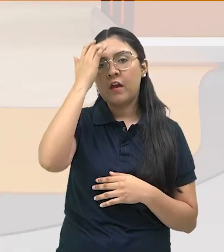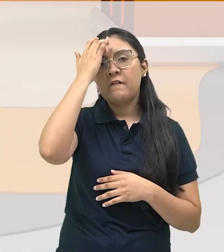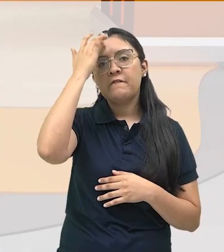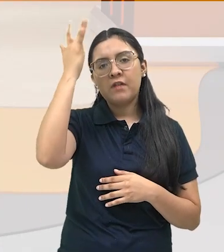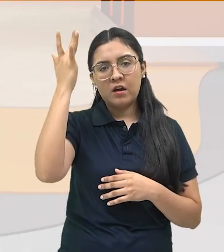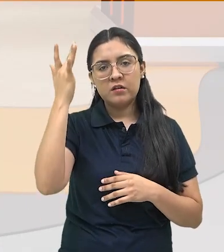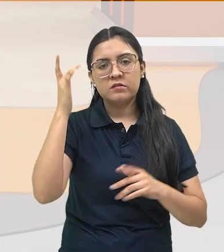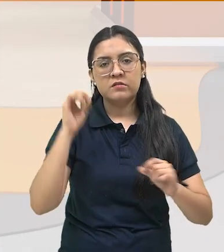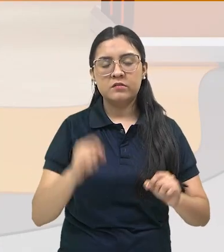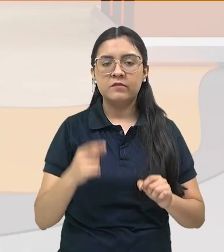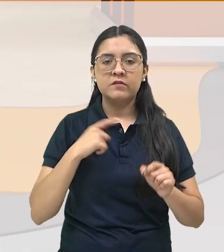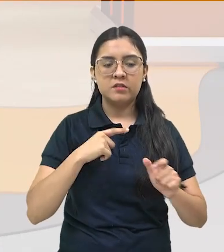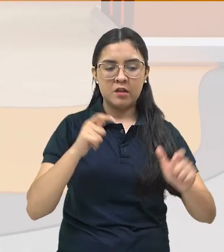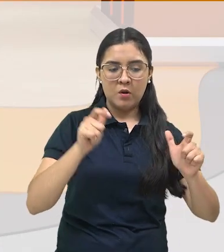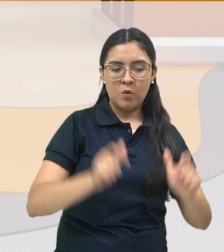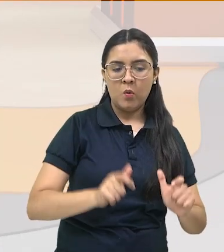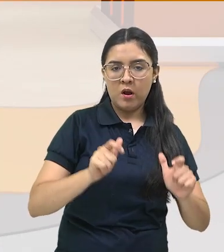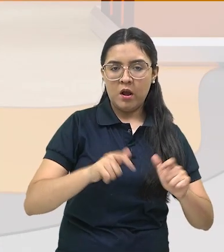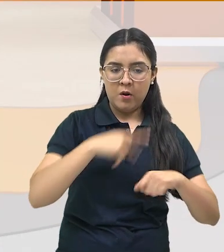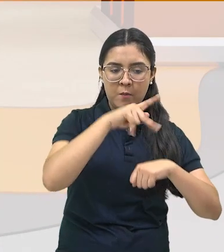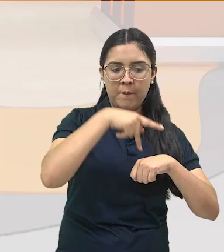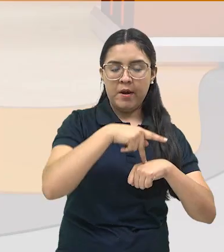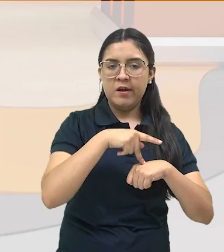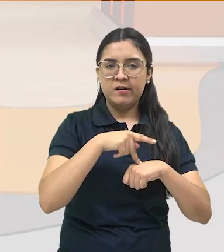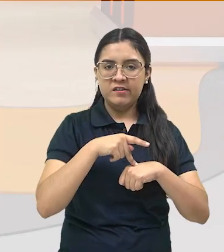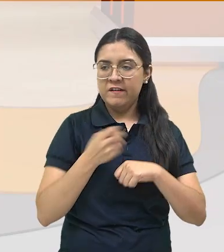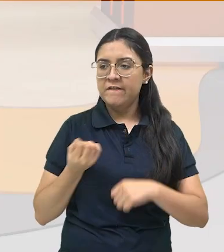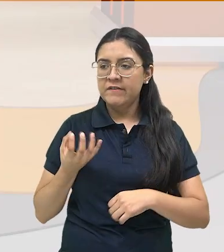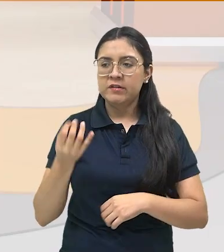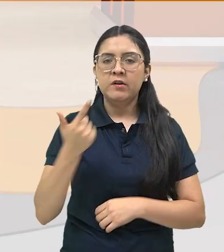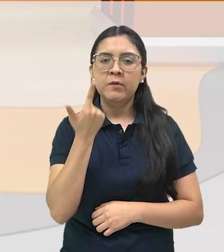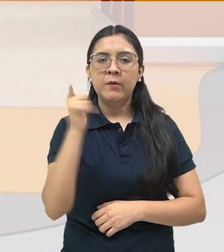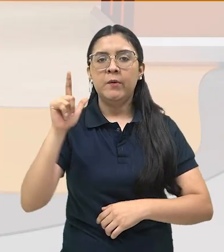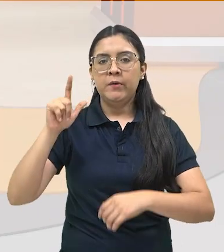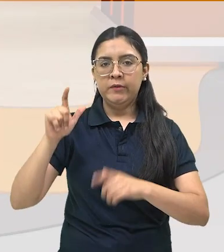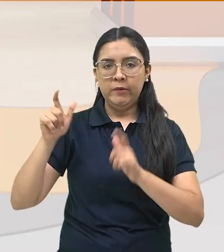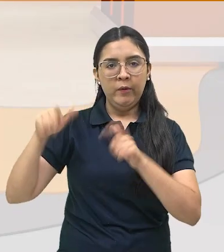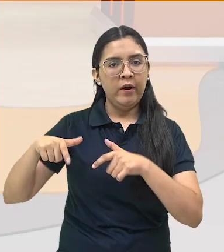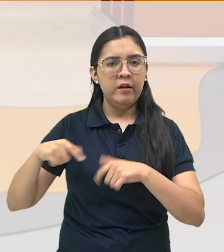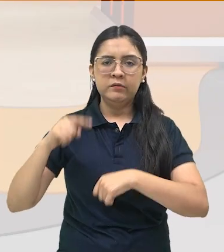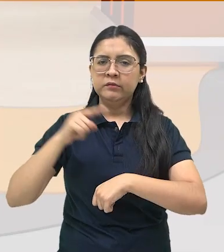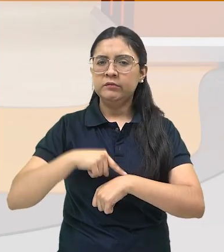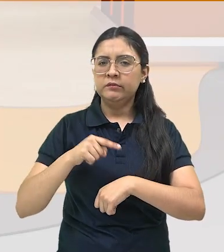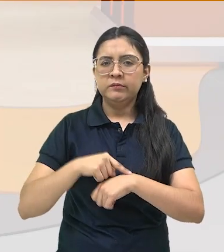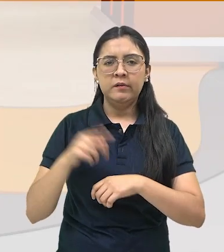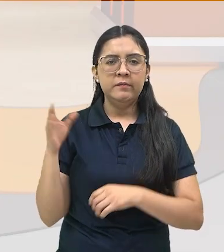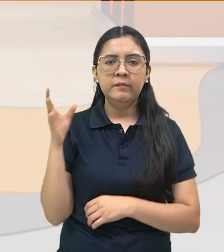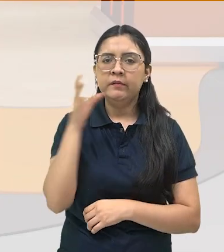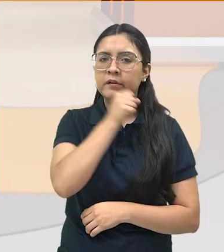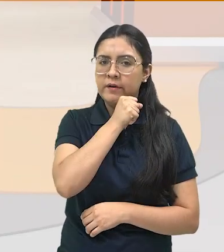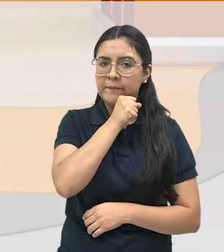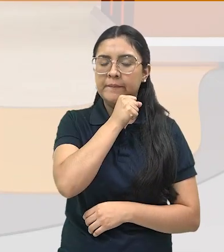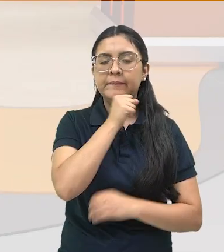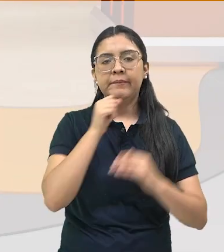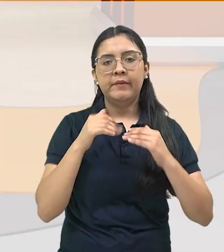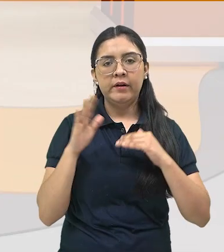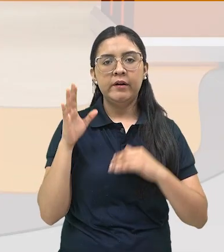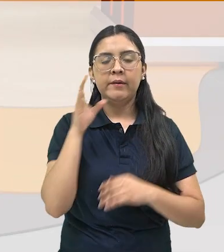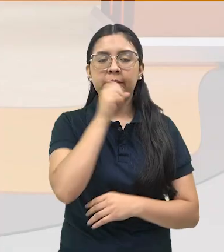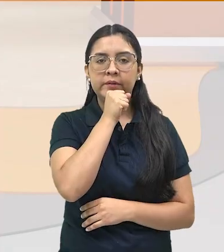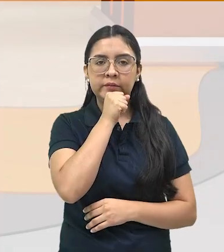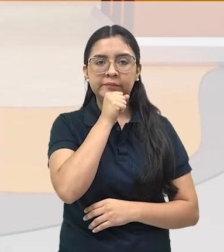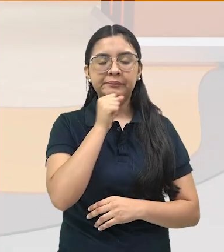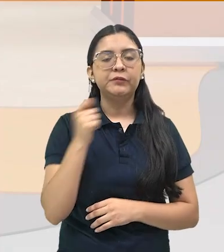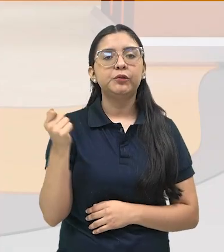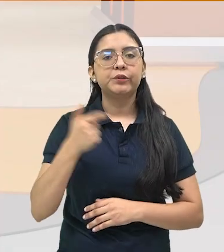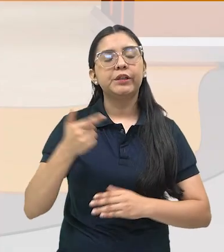você sair de um continente para o outro, de você chegar em outro lugar em tempo bem mais rápido, né, do que a